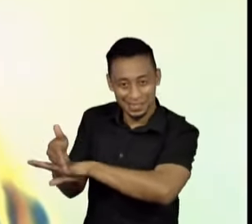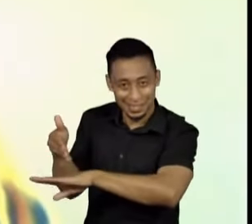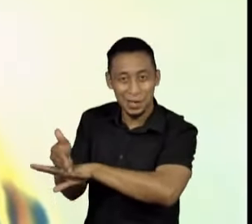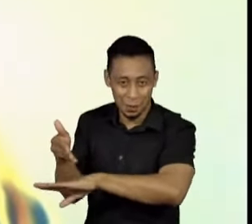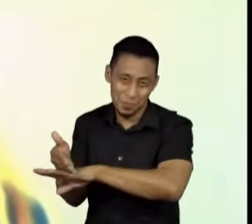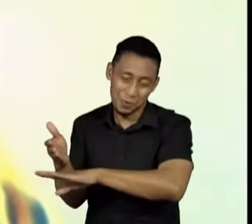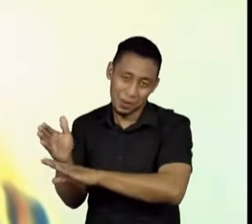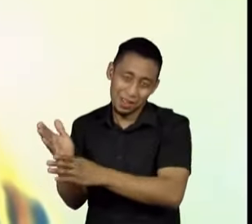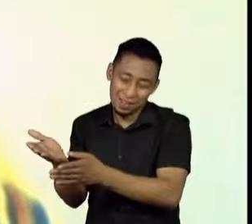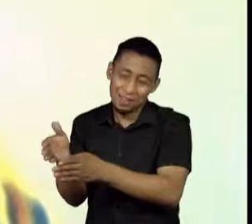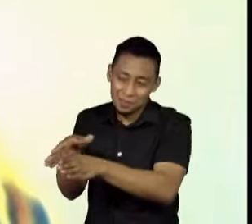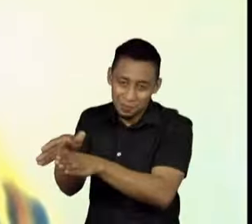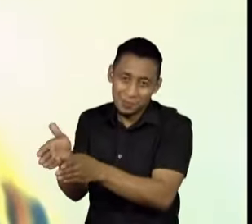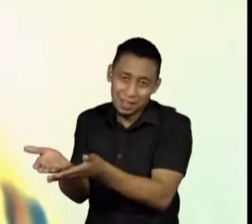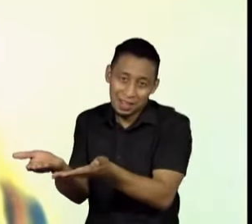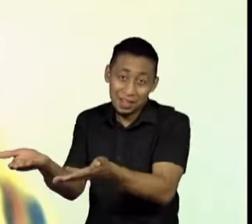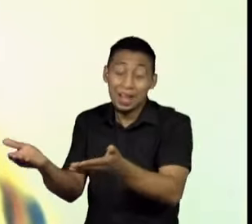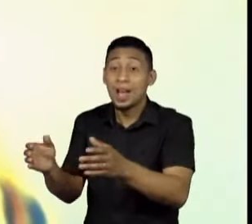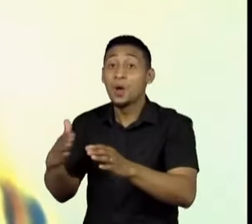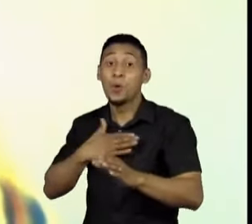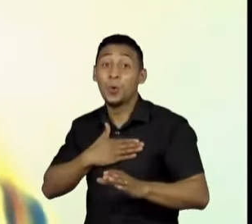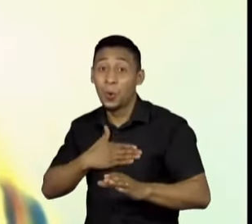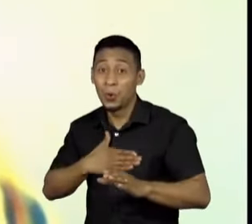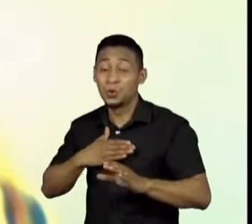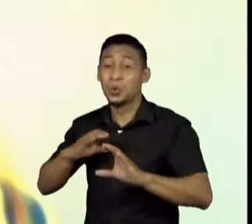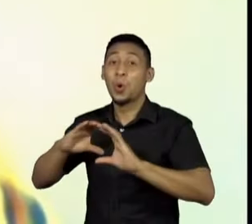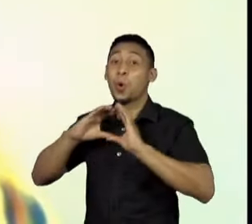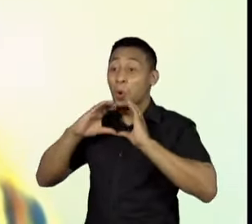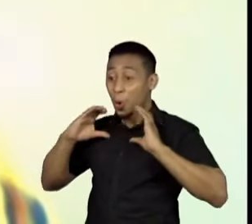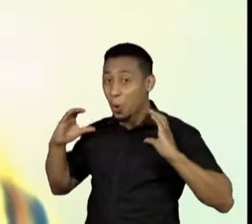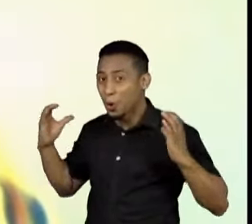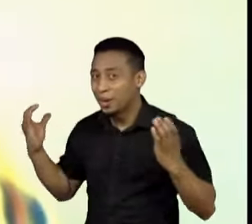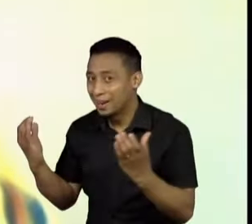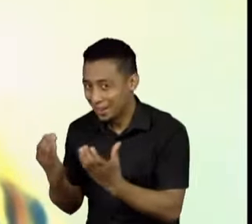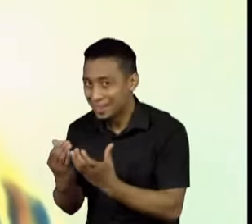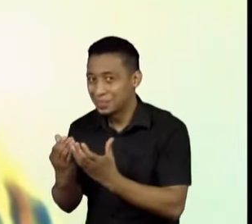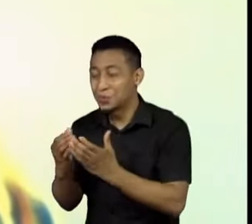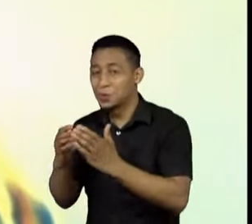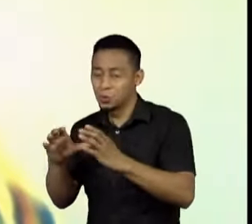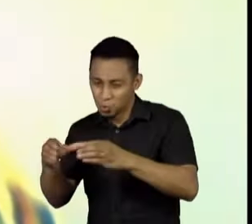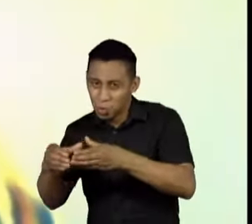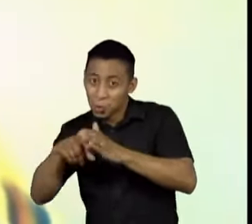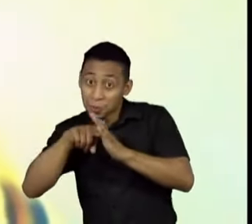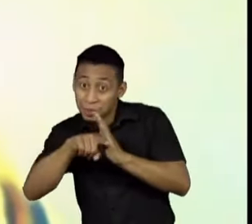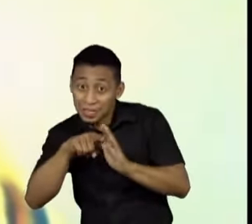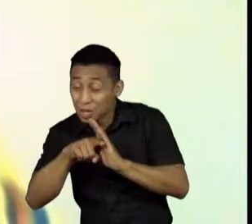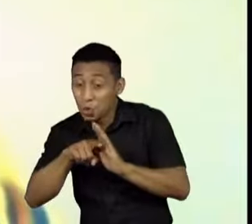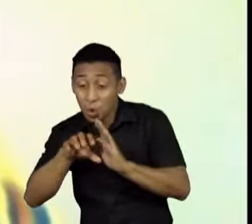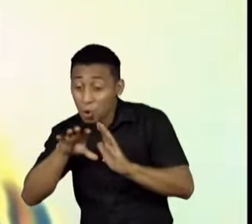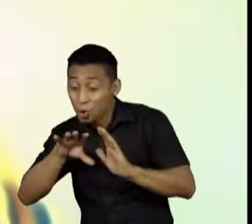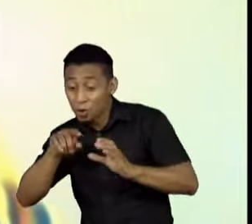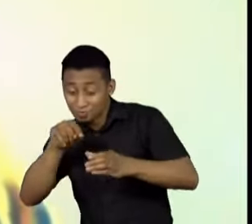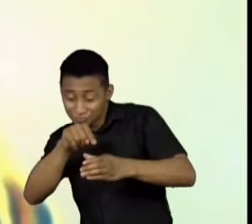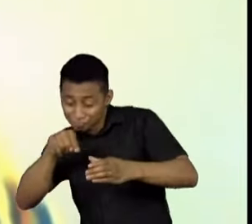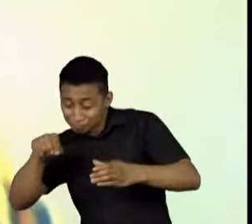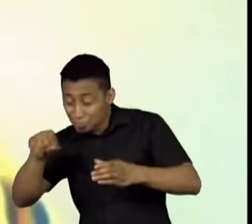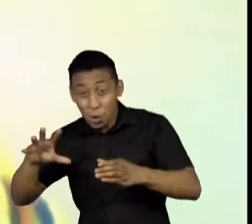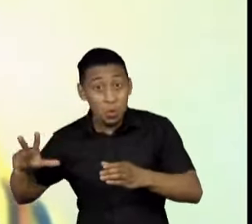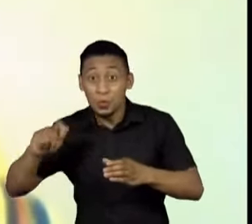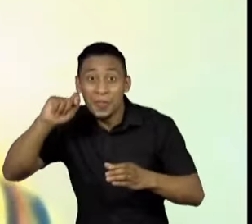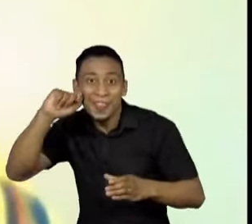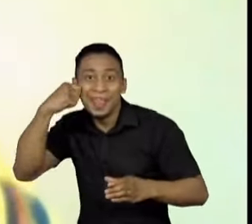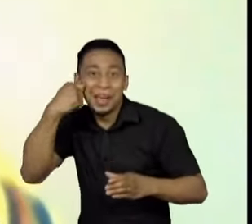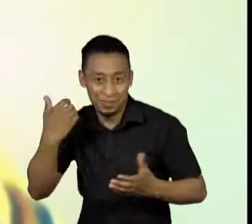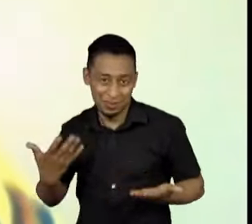muito, que é o Congresso de Pesquisadores Negros. Então, a gente vê meninos e meninas, né? Eu falo que eu